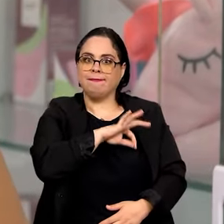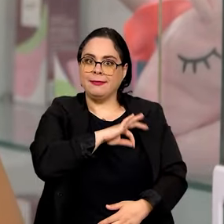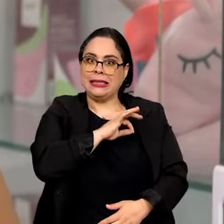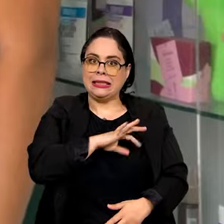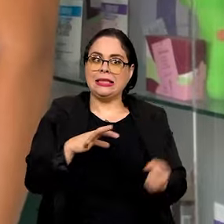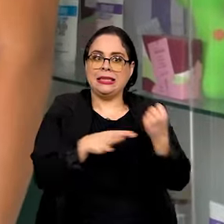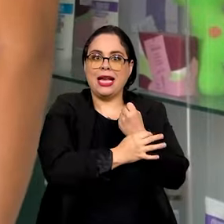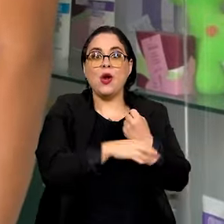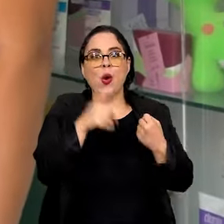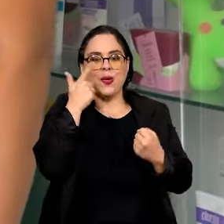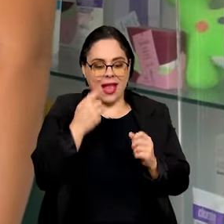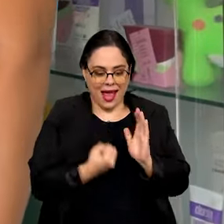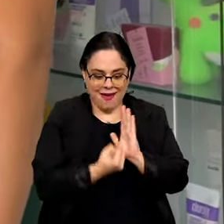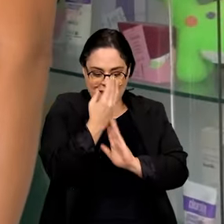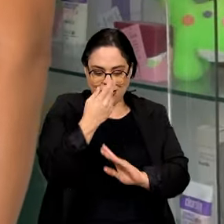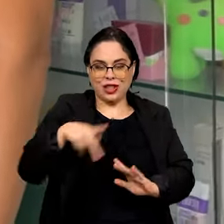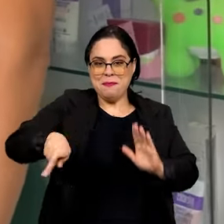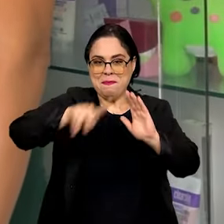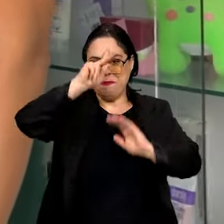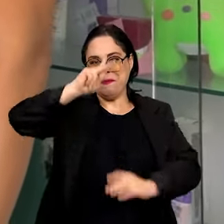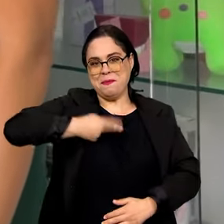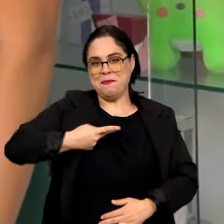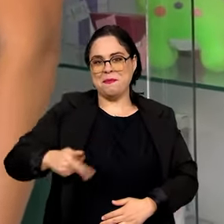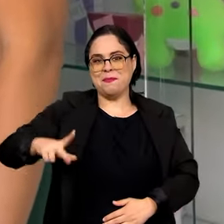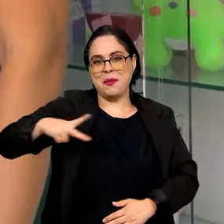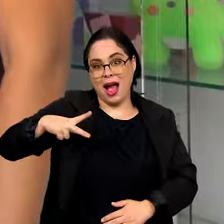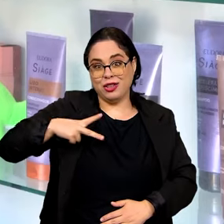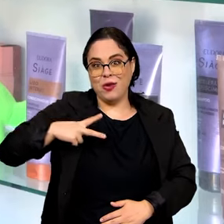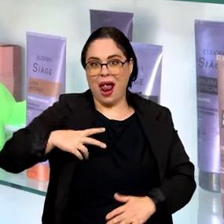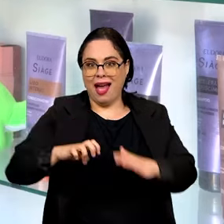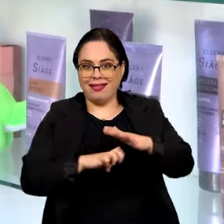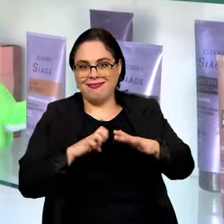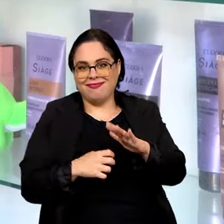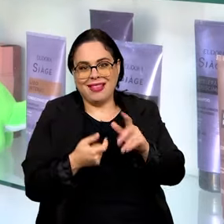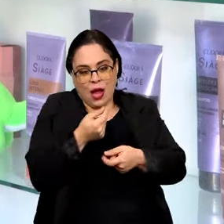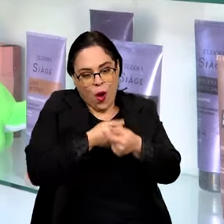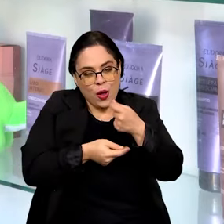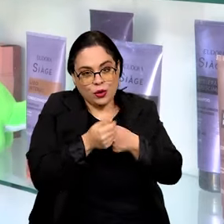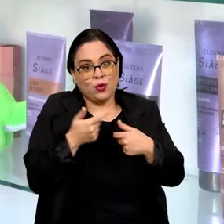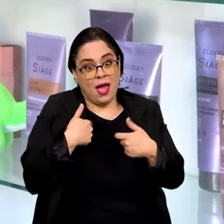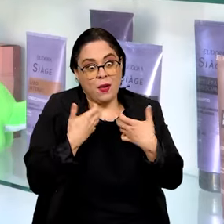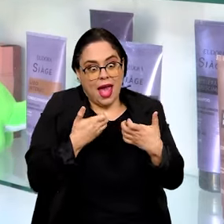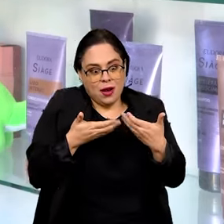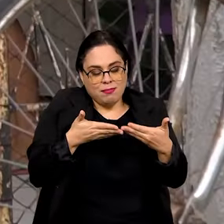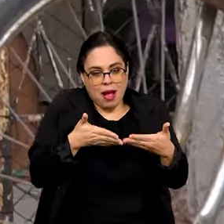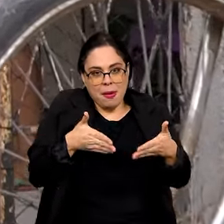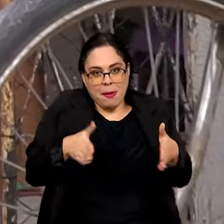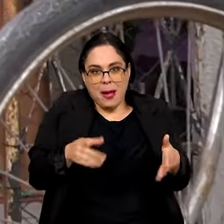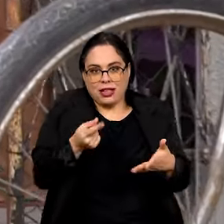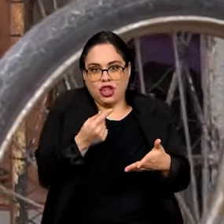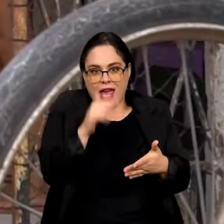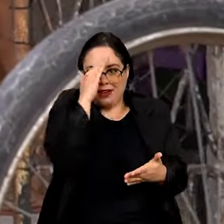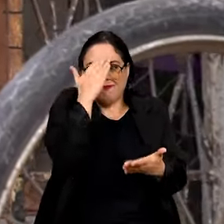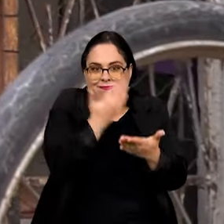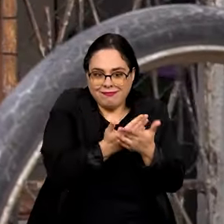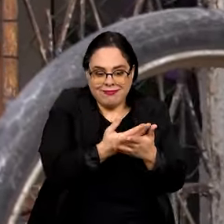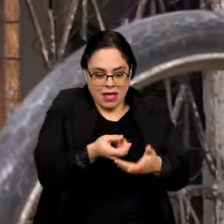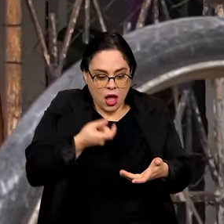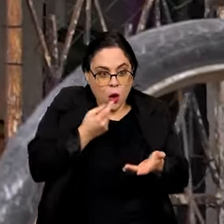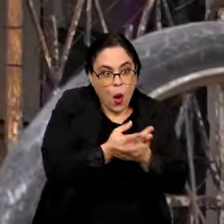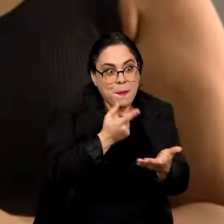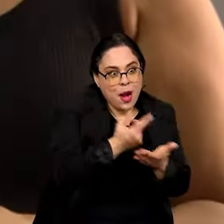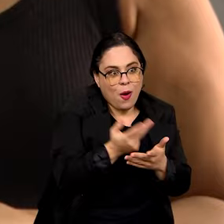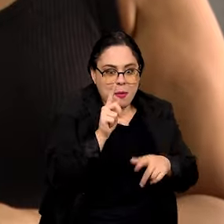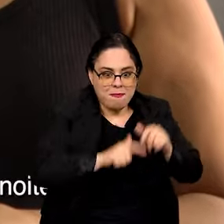mundo tem uma rend ali PR investir no seu próprio negócio por is que acredita né Eu pretendo ampliar o meu